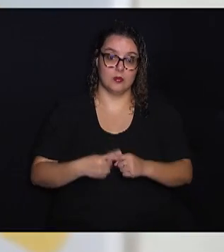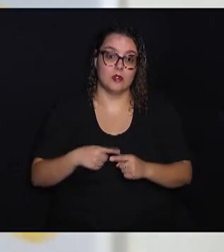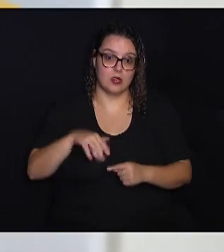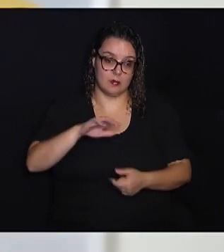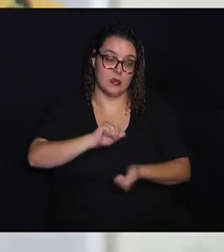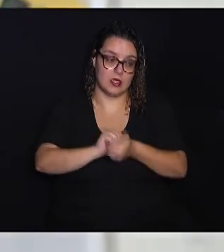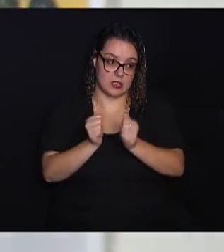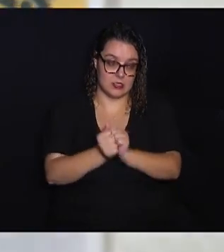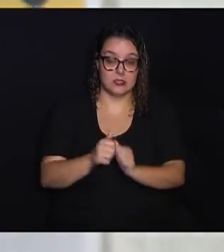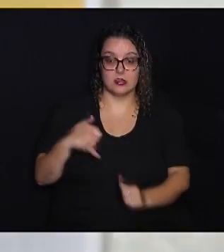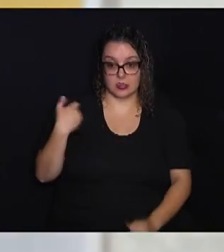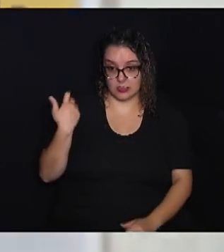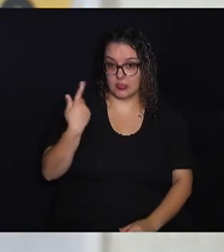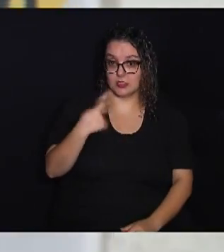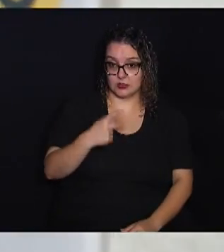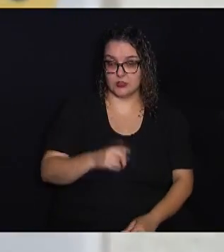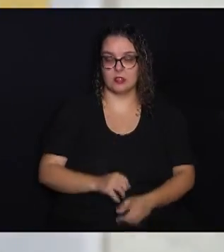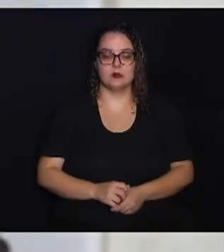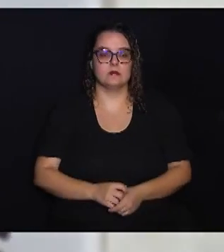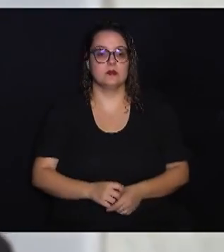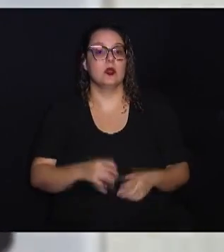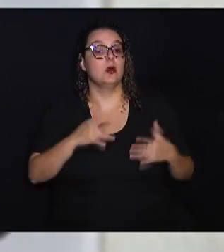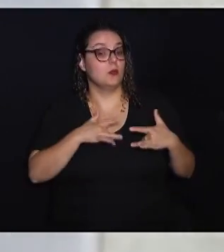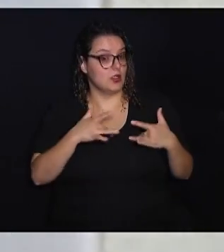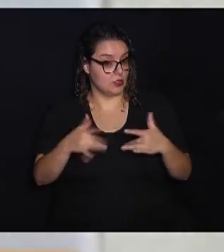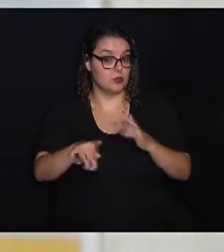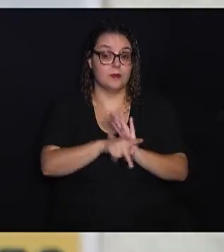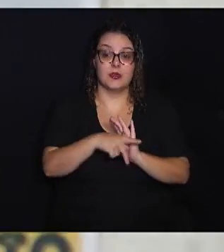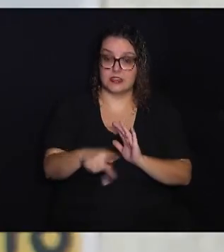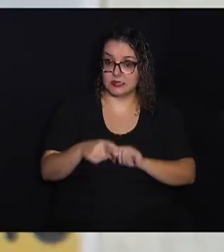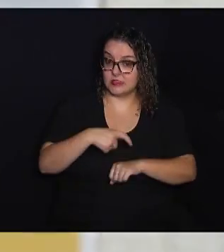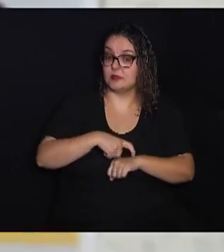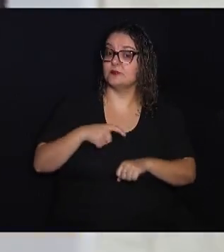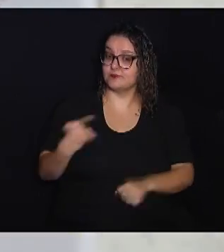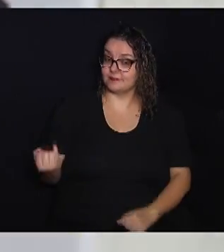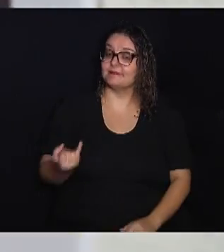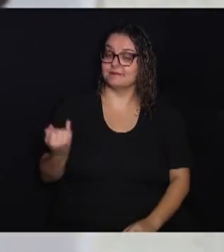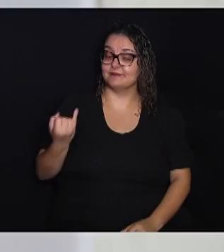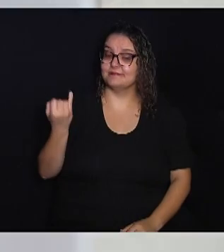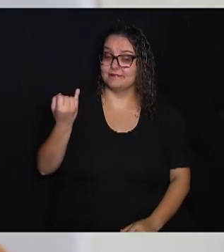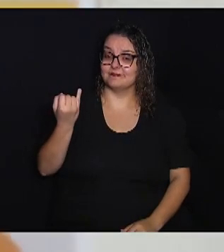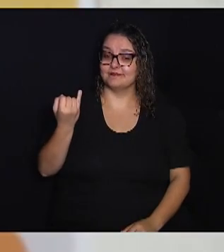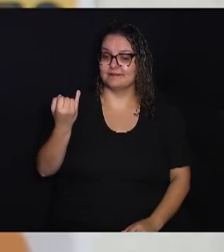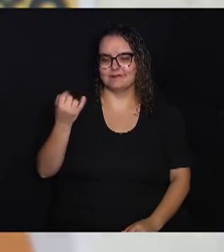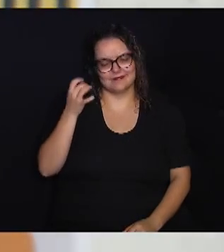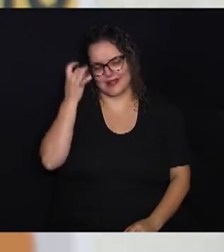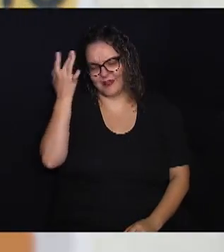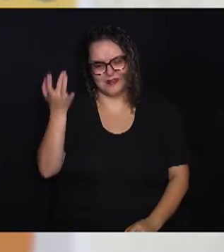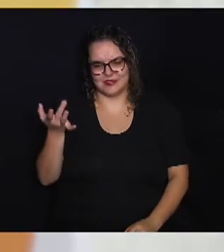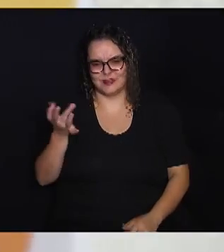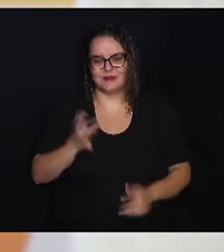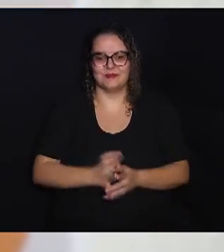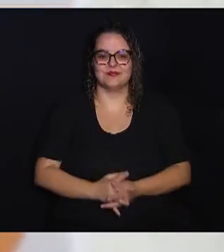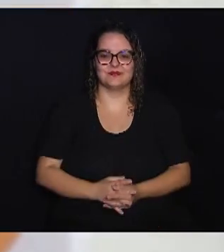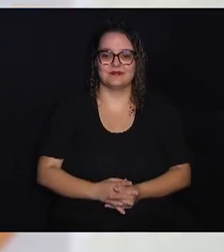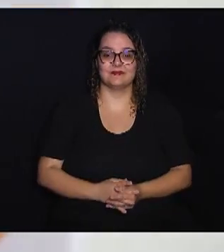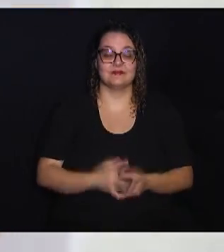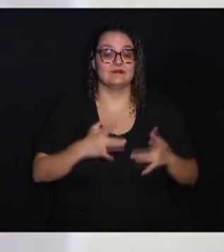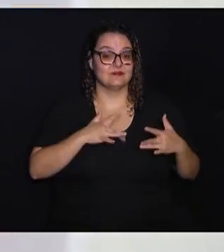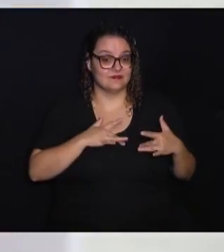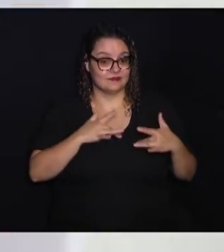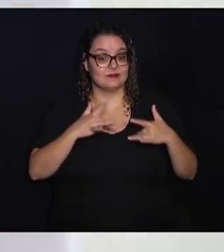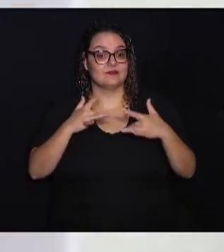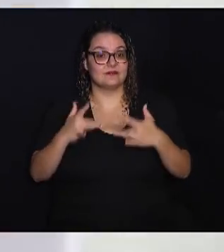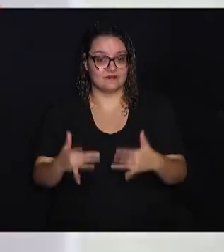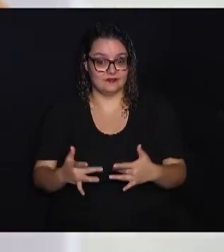adequado à idade dela. Para doar e fazer parte desse momento importante, é muito fácil. A doação